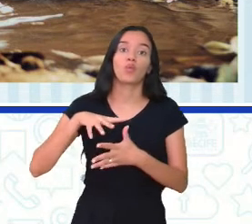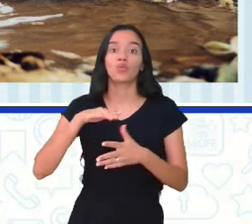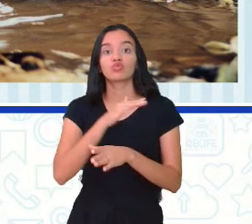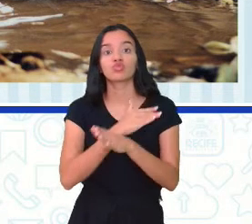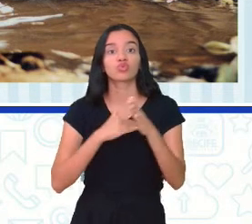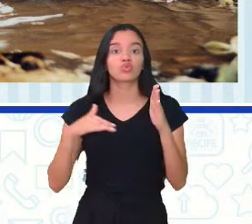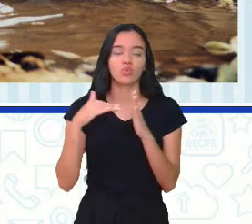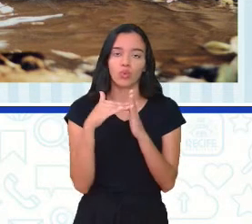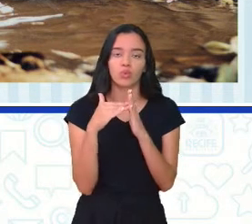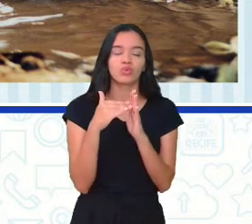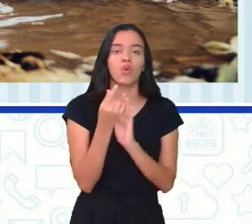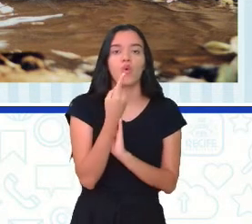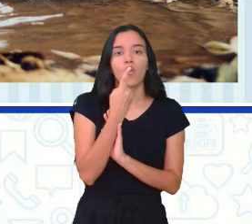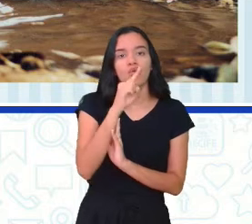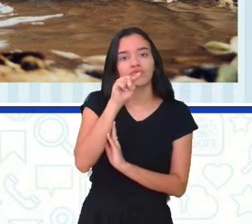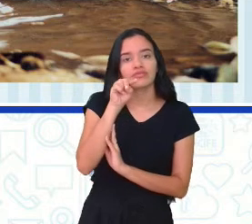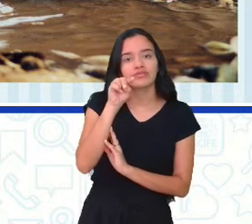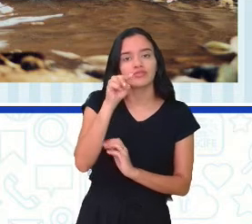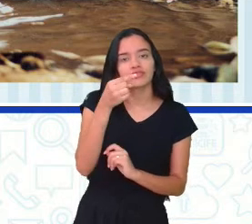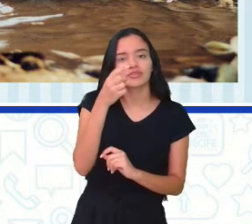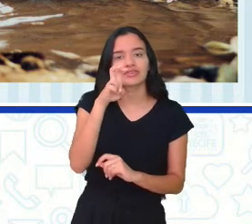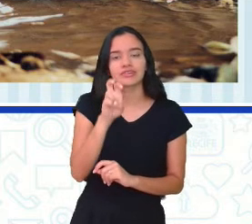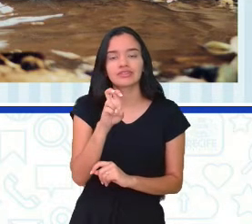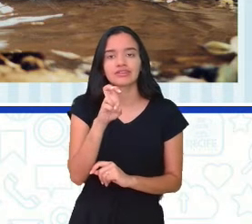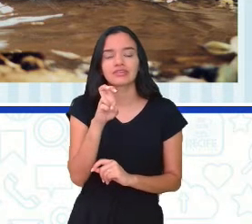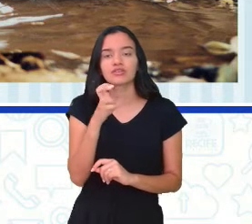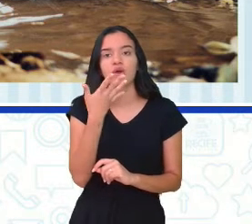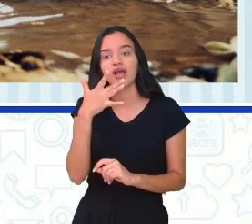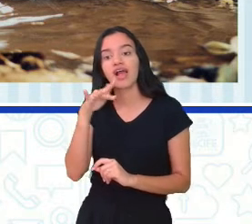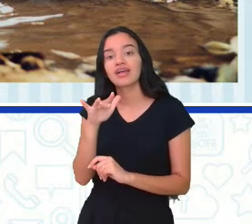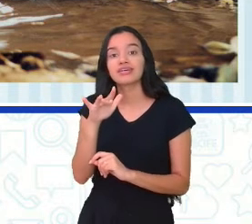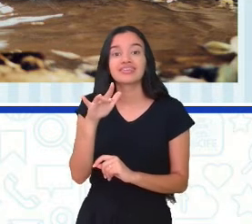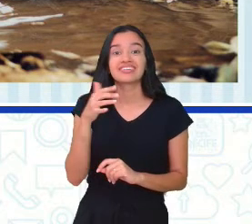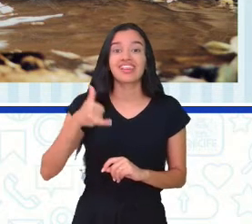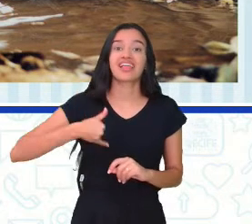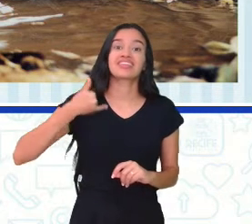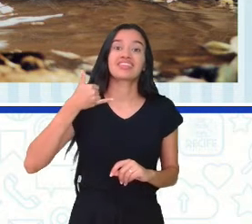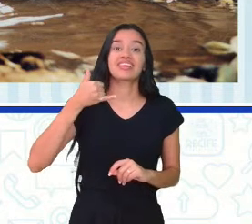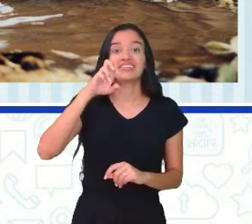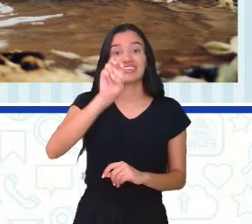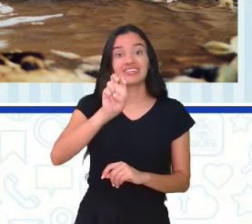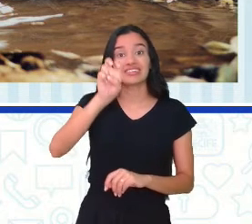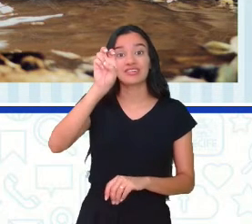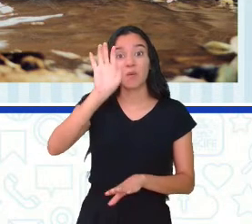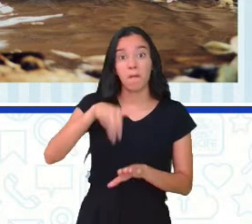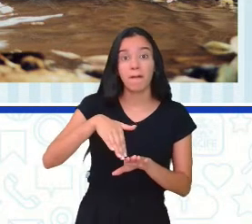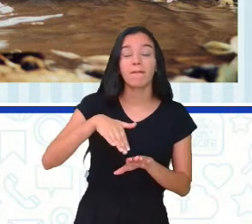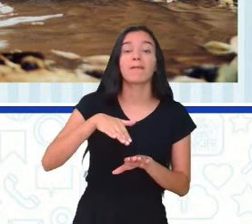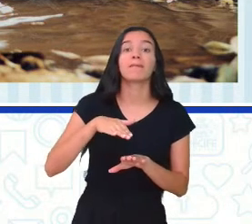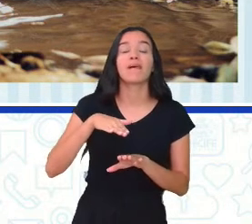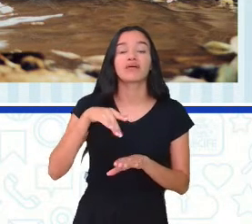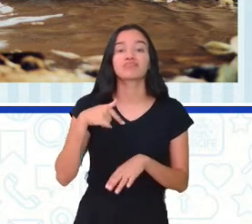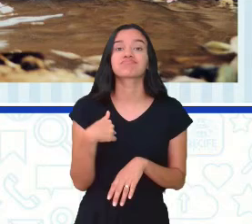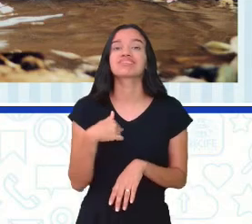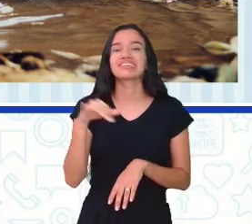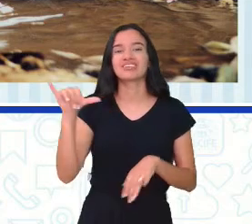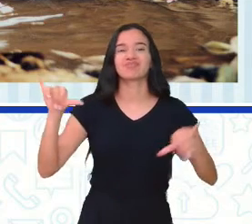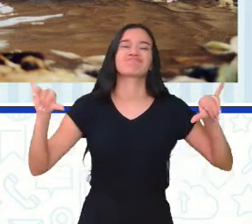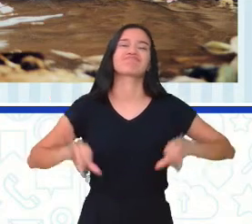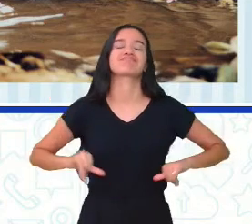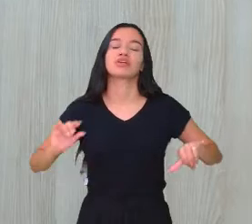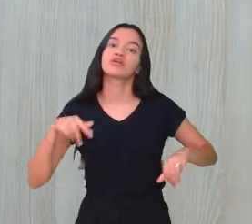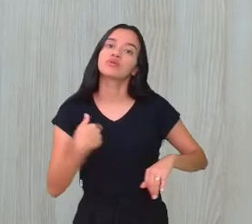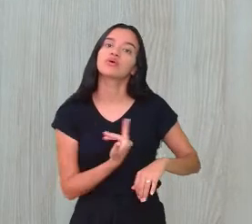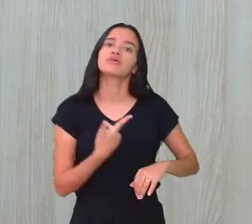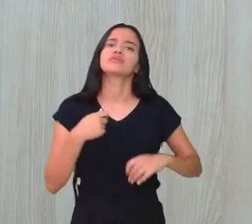de 1,5 milhão de crianças menores de 5 anos sofrem todos os anos com problemas relacionados ao fornecimento de água. Então, a gente também